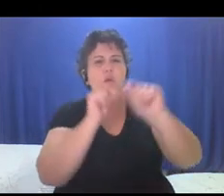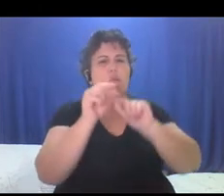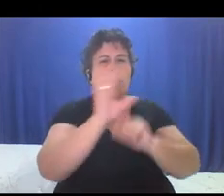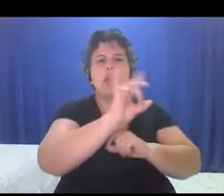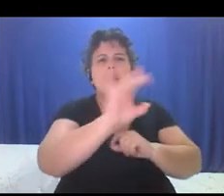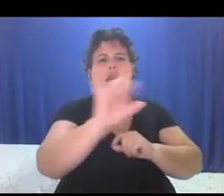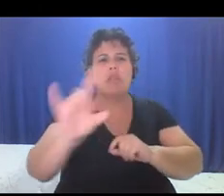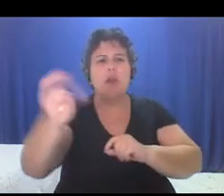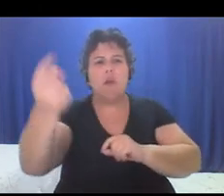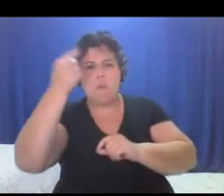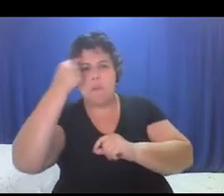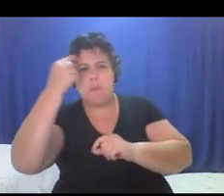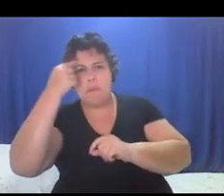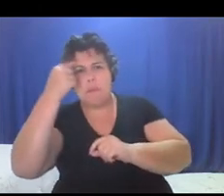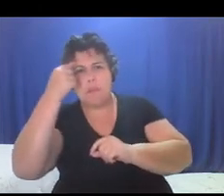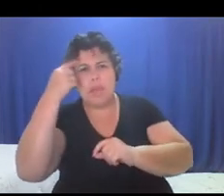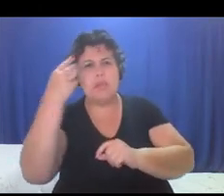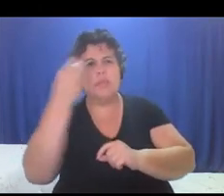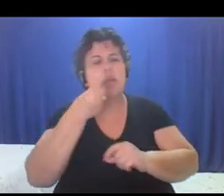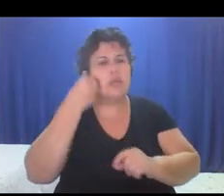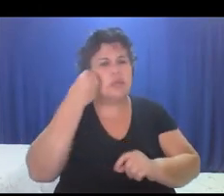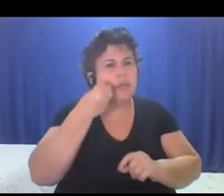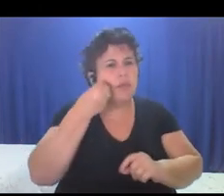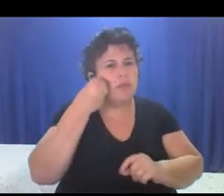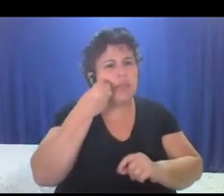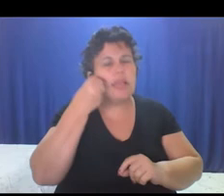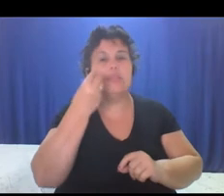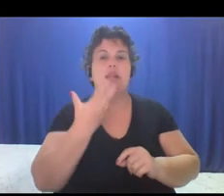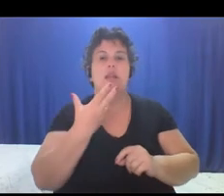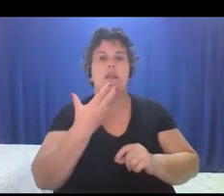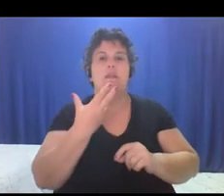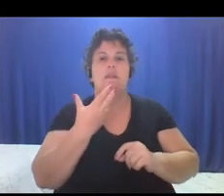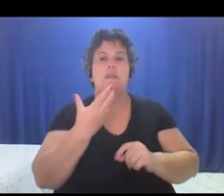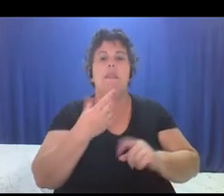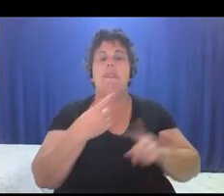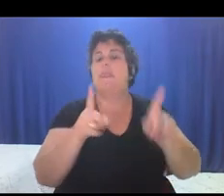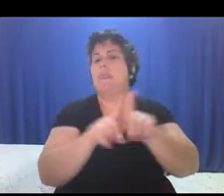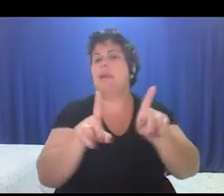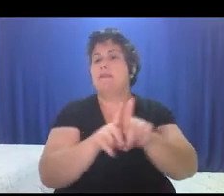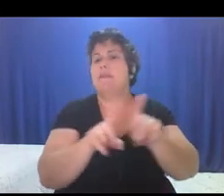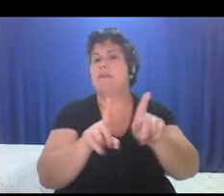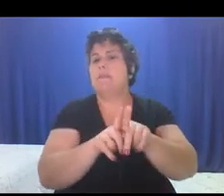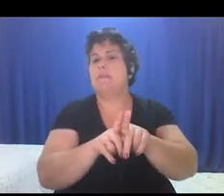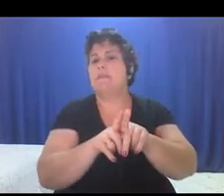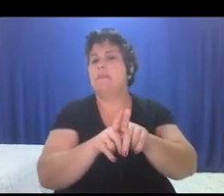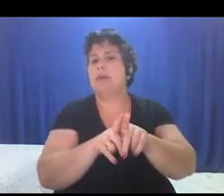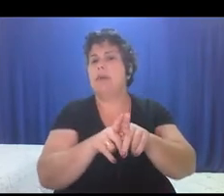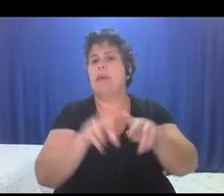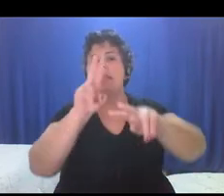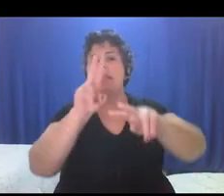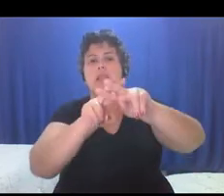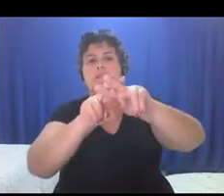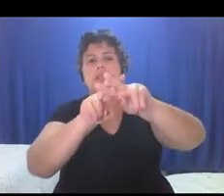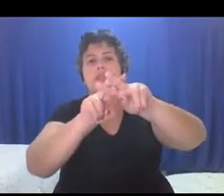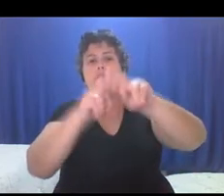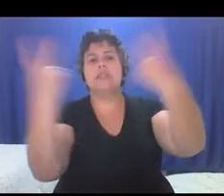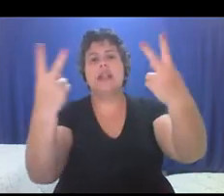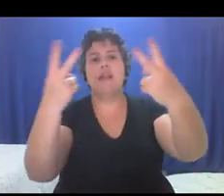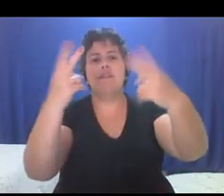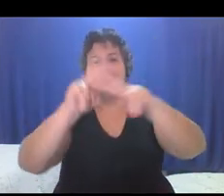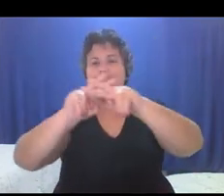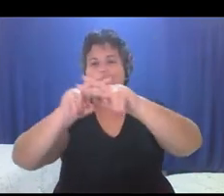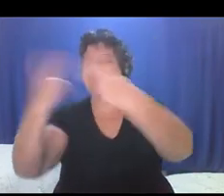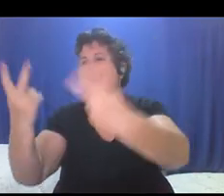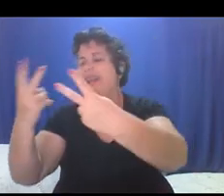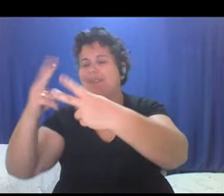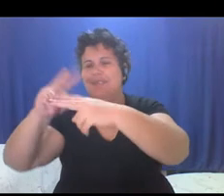para poder colocar aquilo em prática, destravando mesmo as pessoas. Eu me sinto uma pessoa destravada hoje. Estar